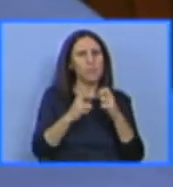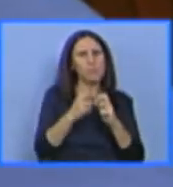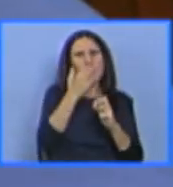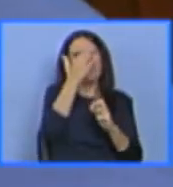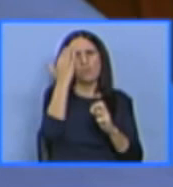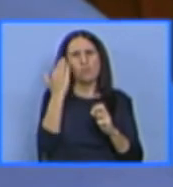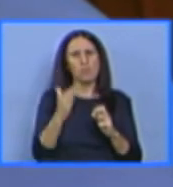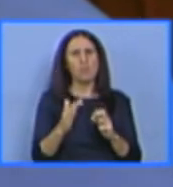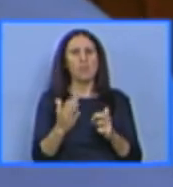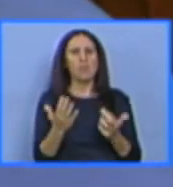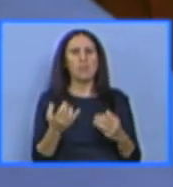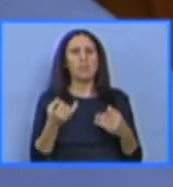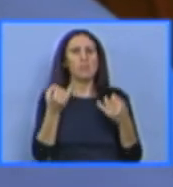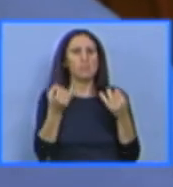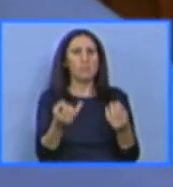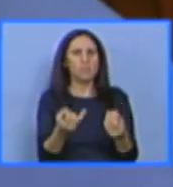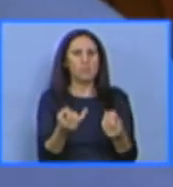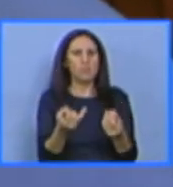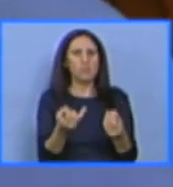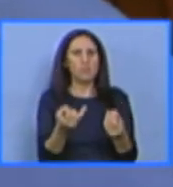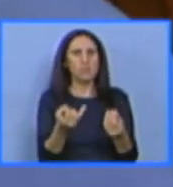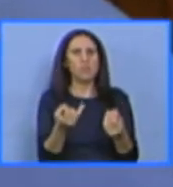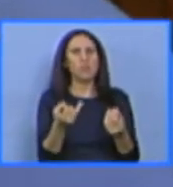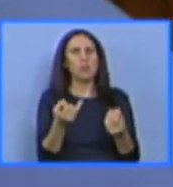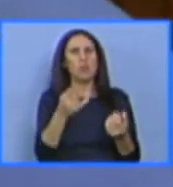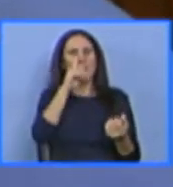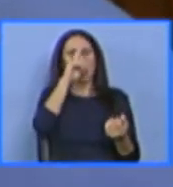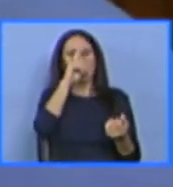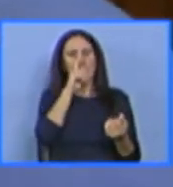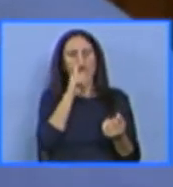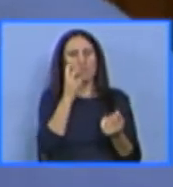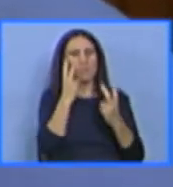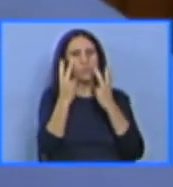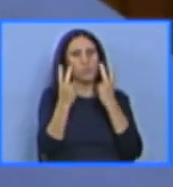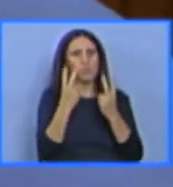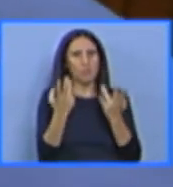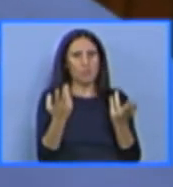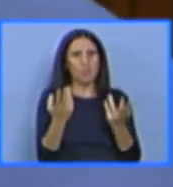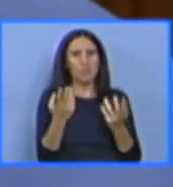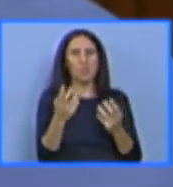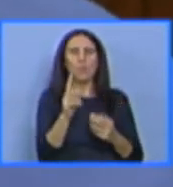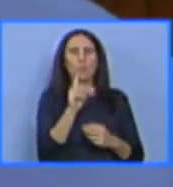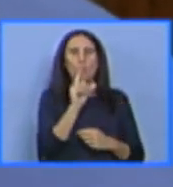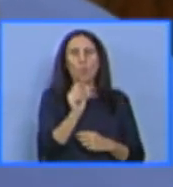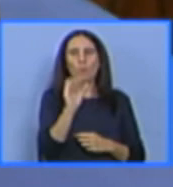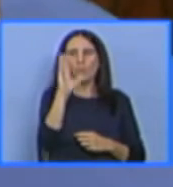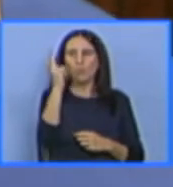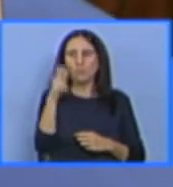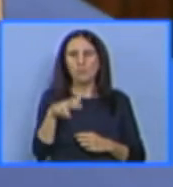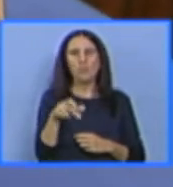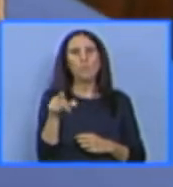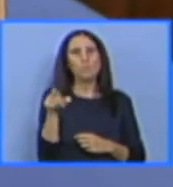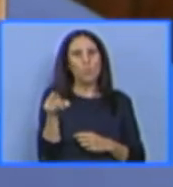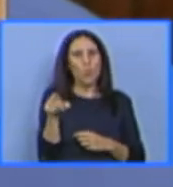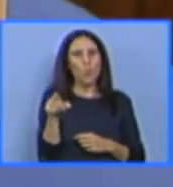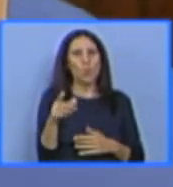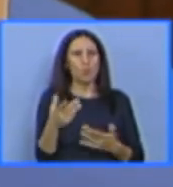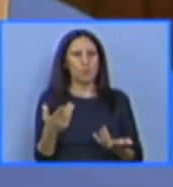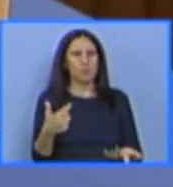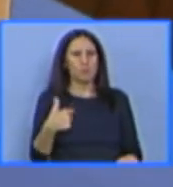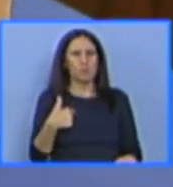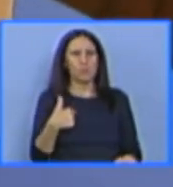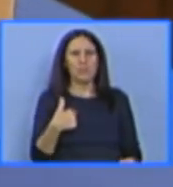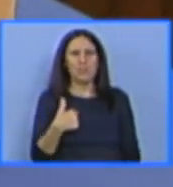dificuldade, e depois uma memória visual de nomes e de acontecimentos que eu